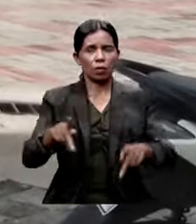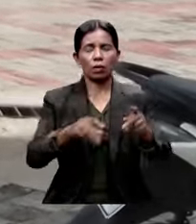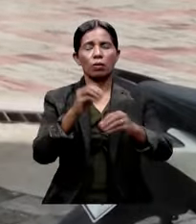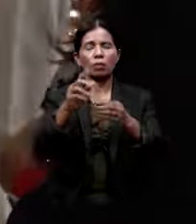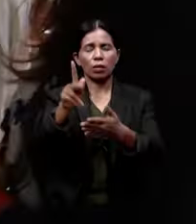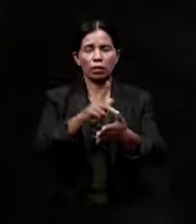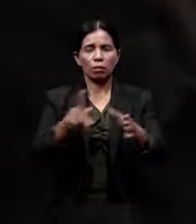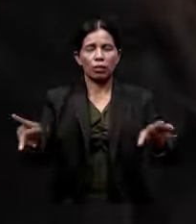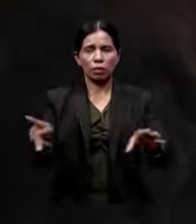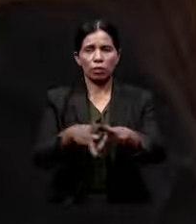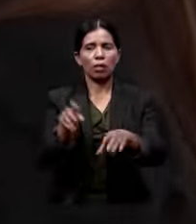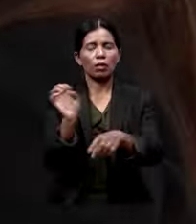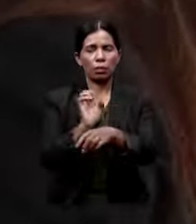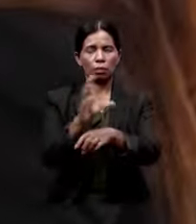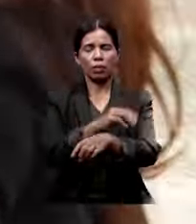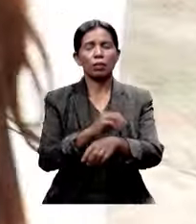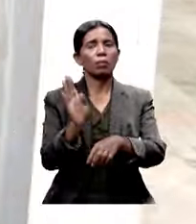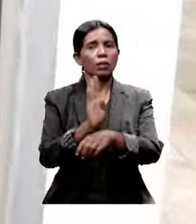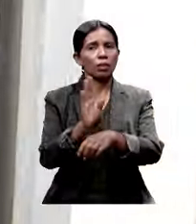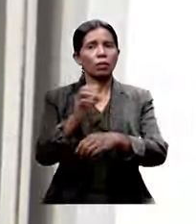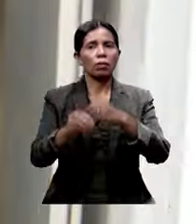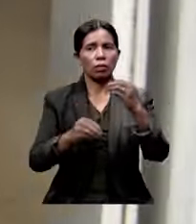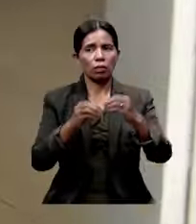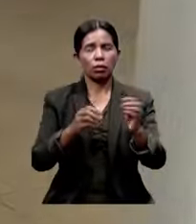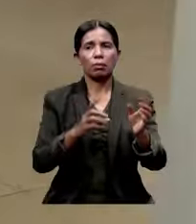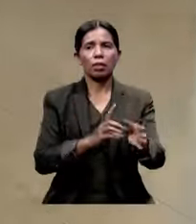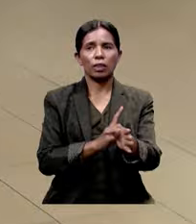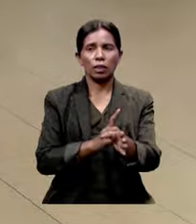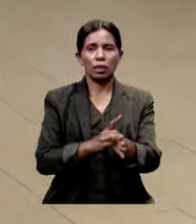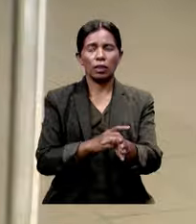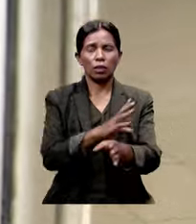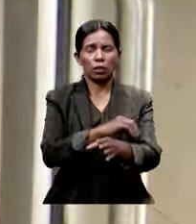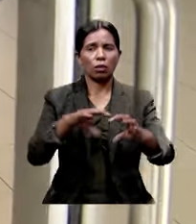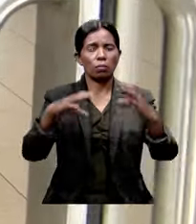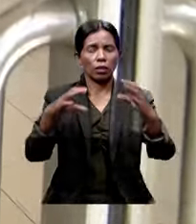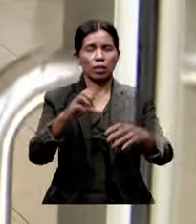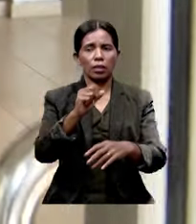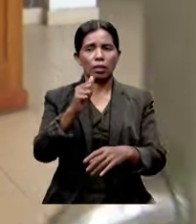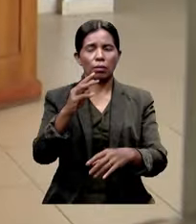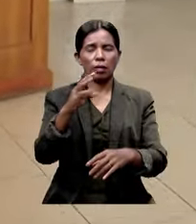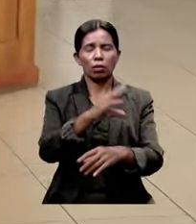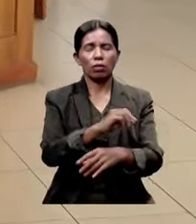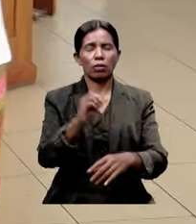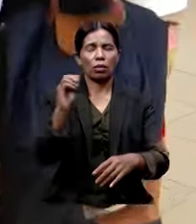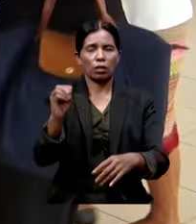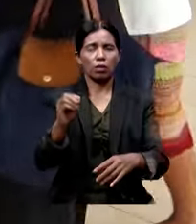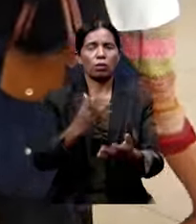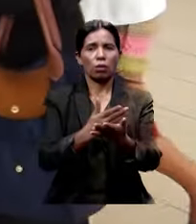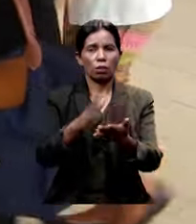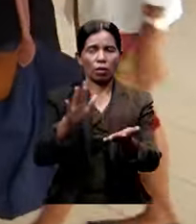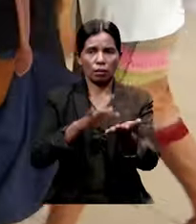participação econômico no negócio relaciona a adjudicação de reita ba companhia Salimago unipessoal LDA Horizosa em